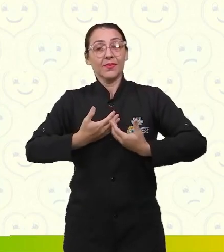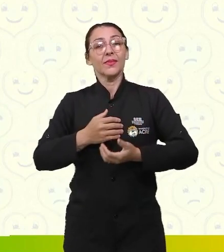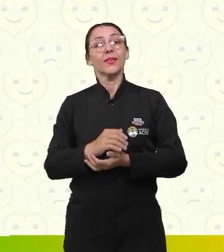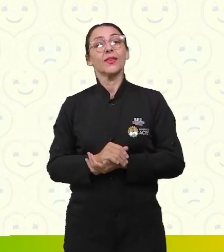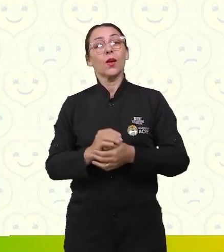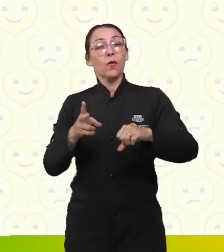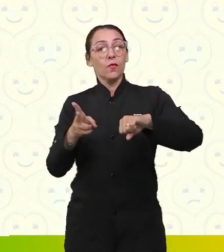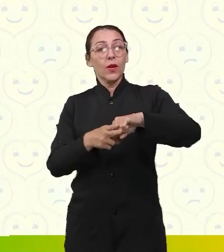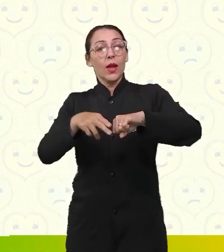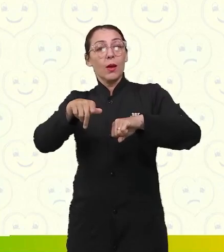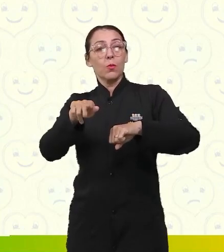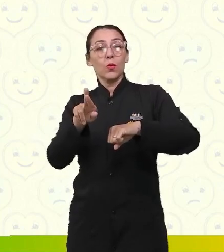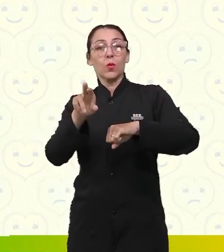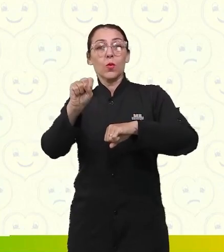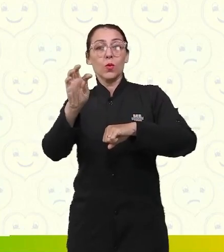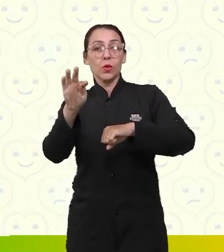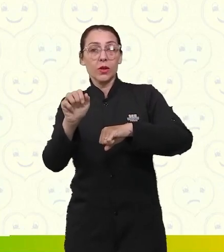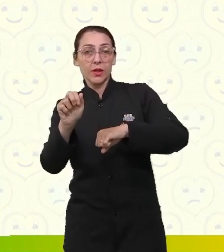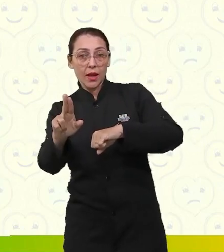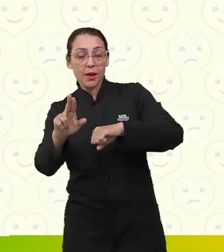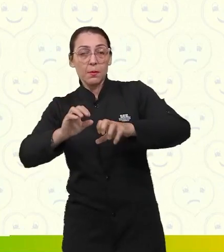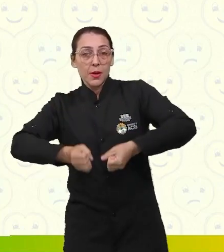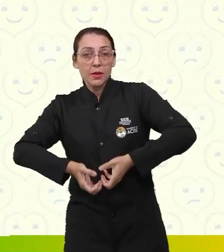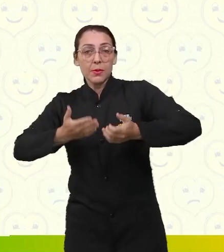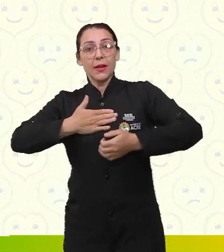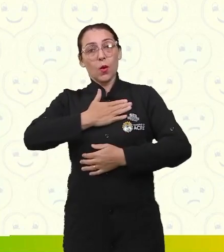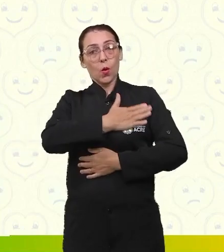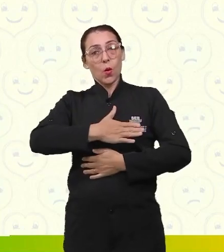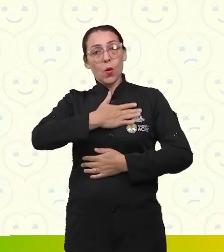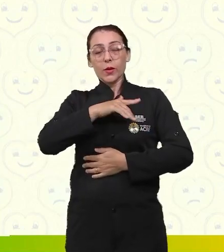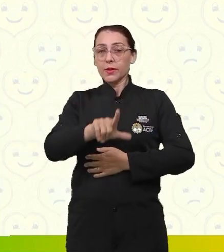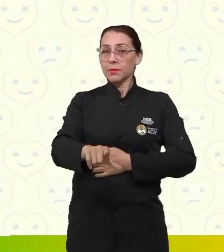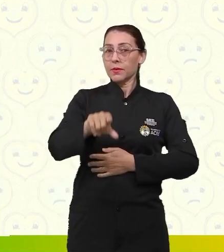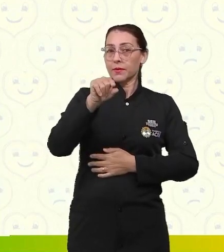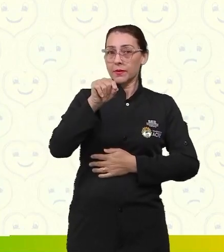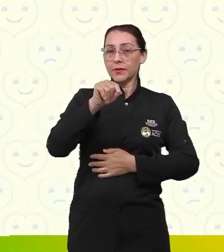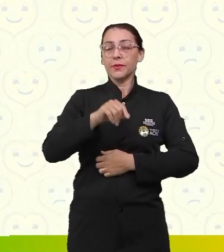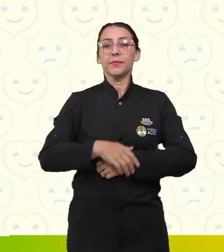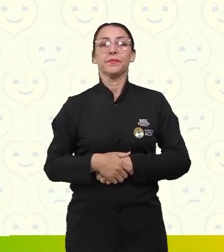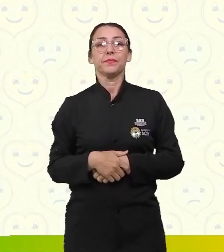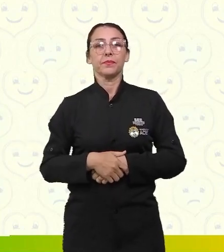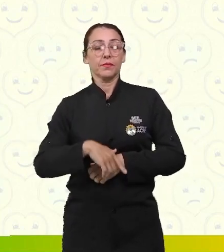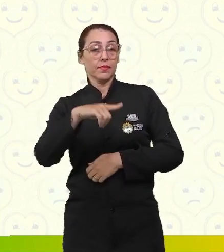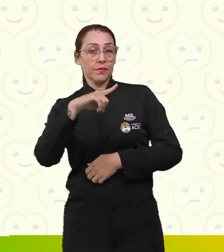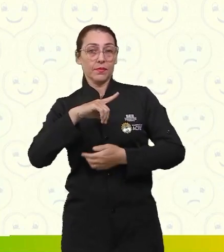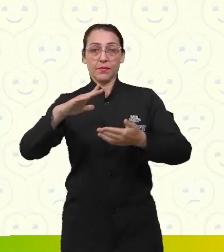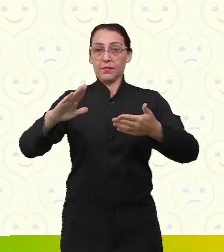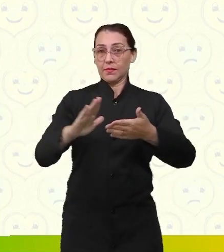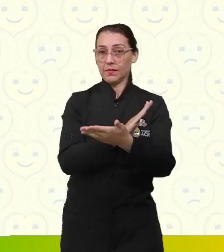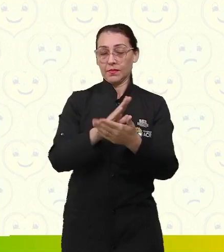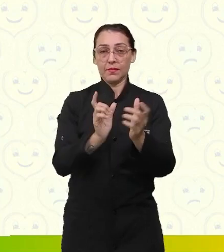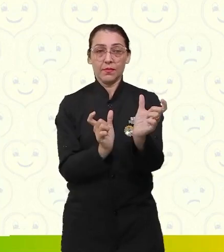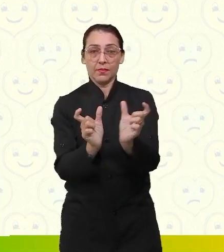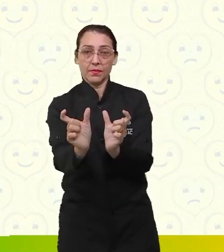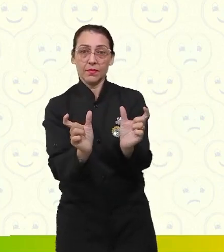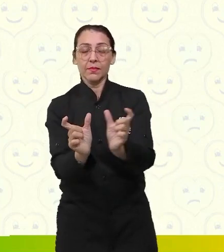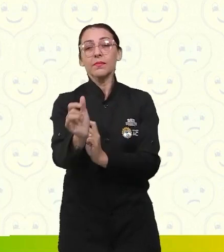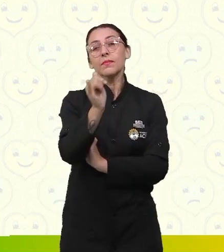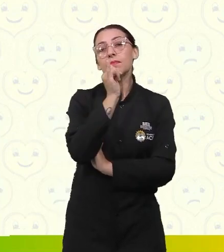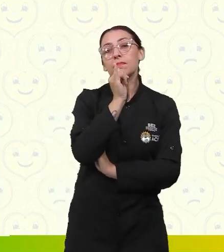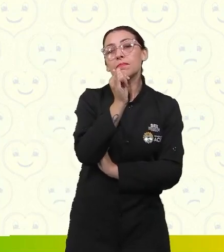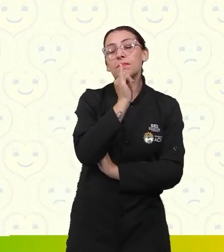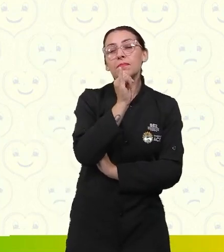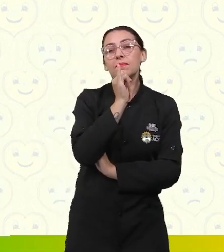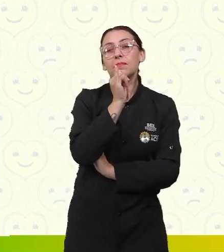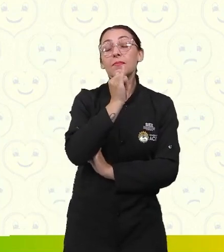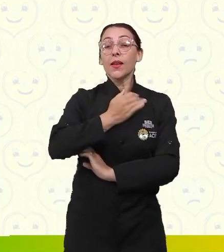Do verbo gostar, perdão, para expressar gostos e preferência. Tá bom? Então aí temos alguns termos. Por exemplo, quando